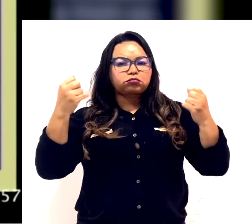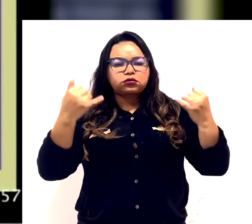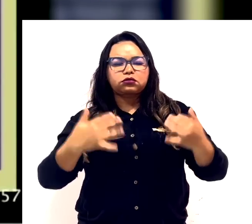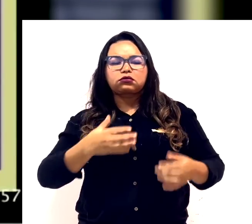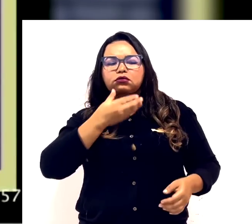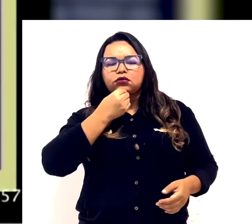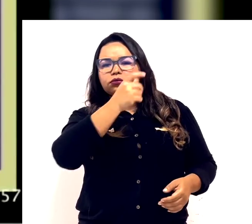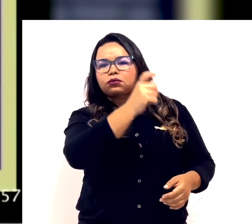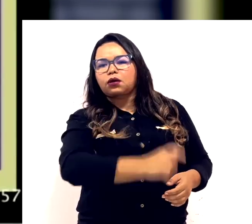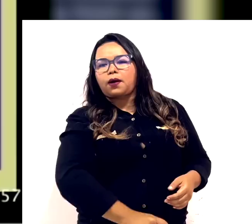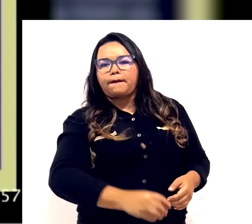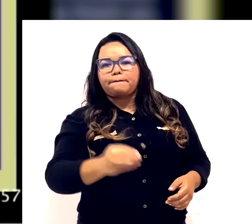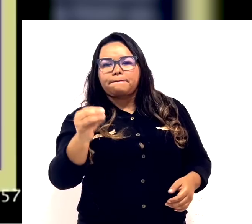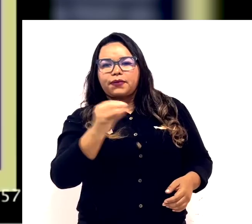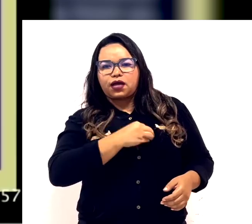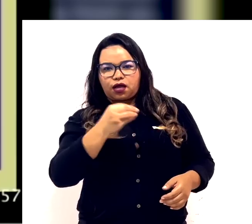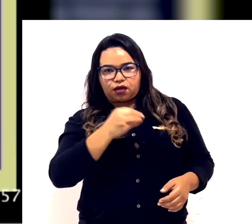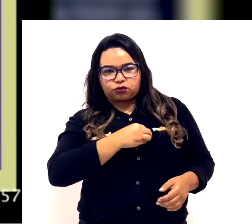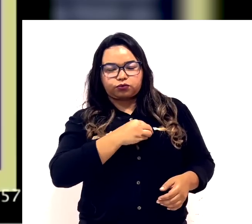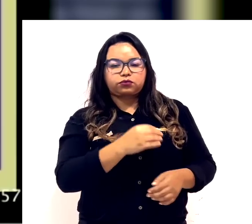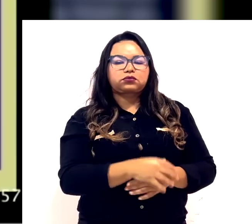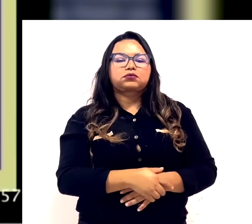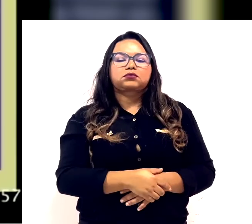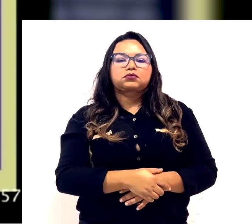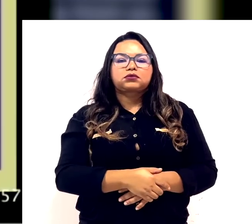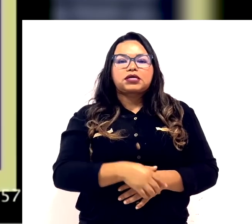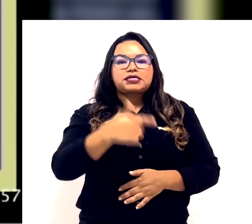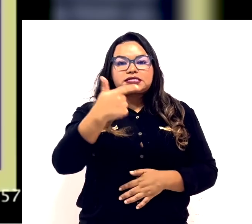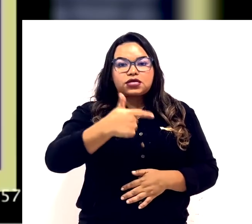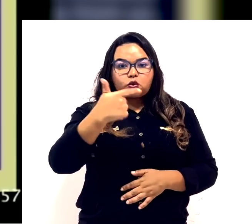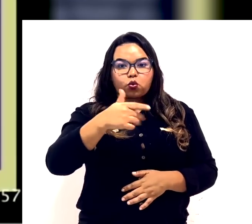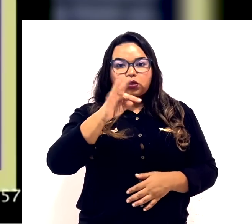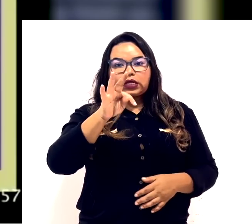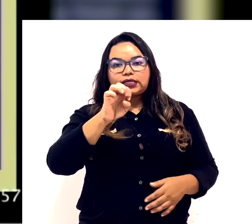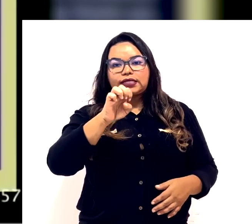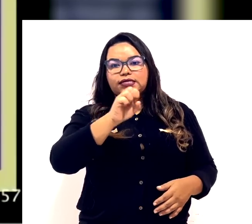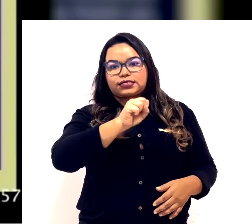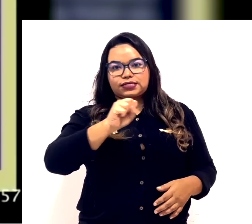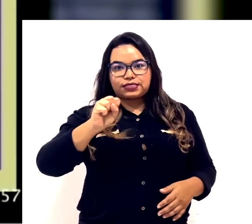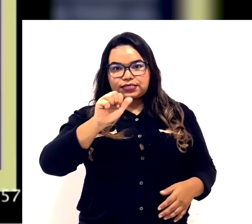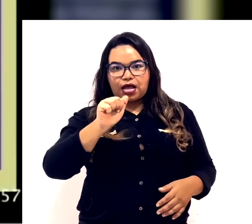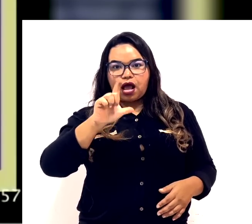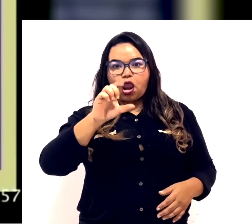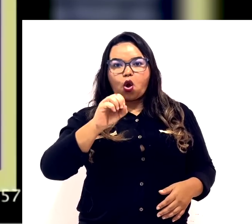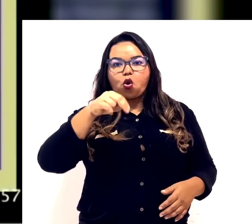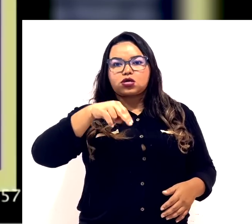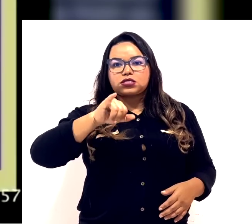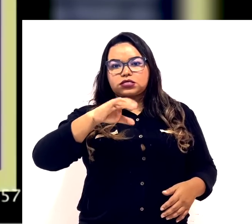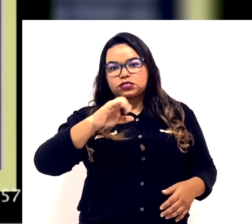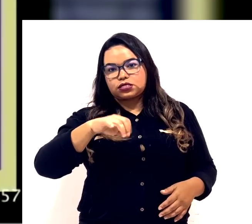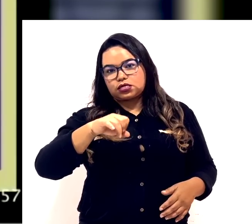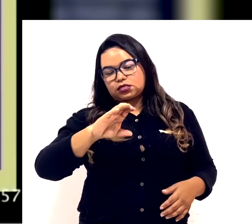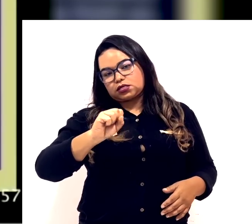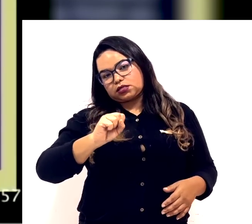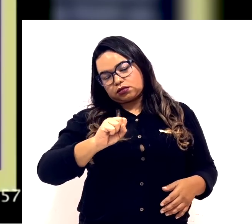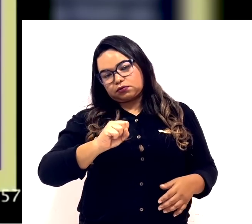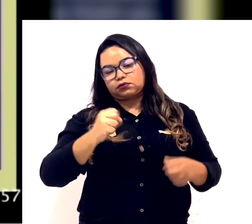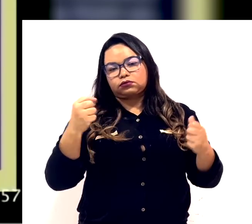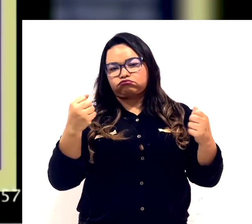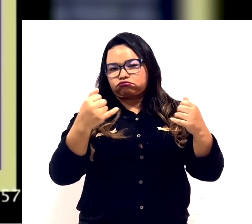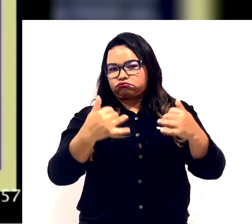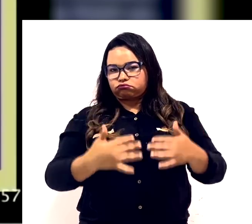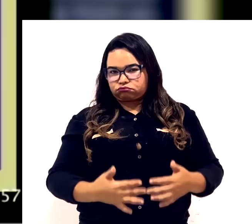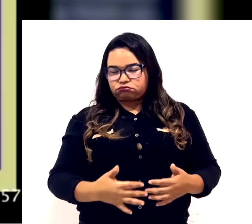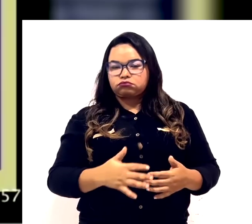Em 2 Tessalonicenses, capítulo 2, versículos 1 a 10, Paulo descreve esse poder do anticristo